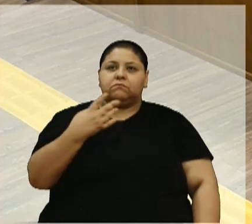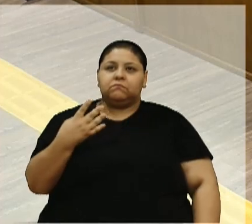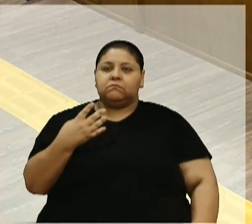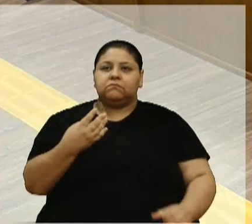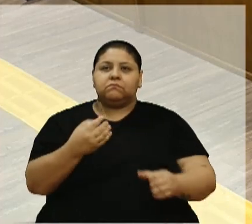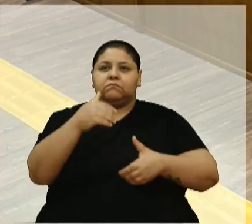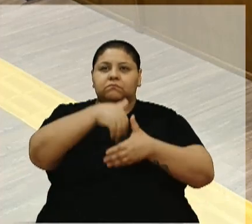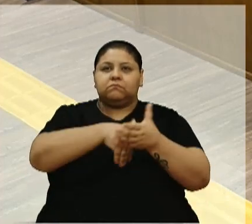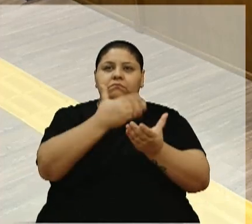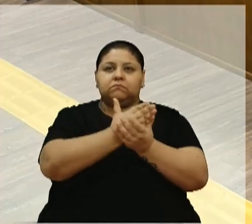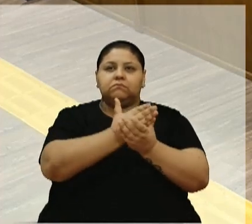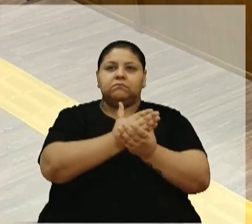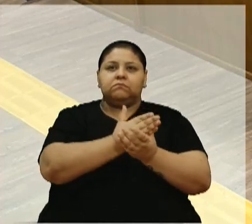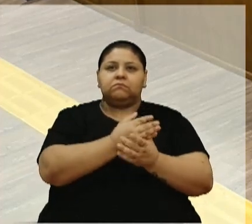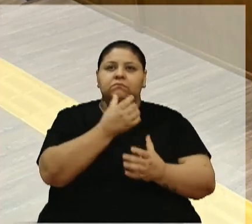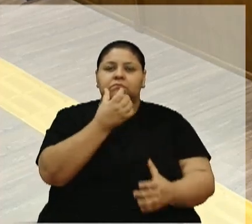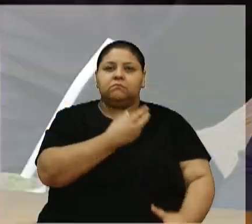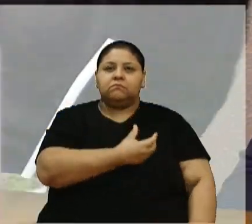46/2024, contido no processo número